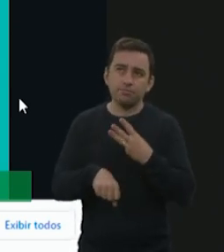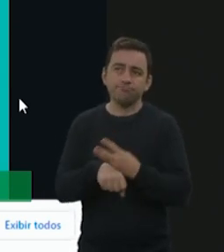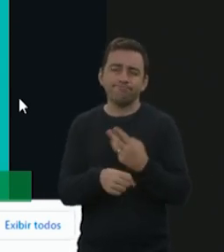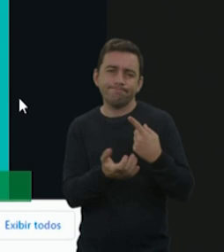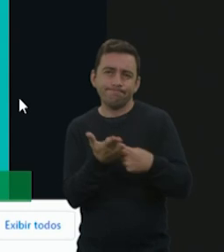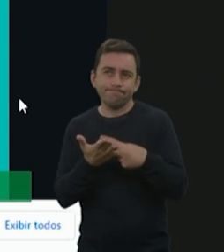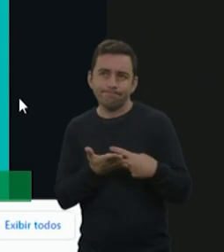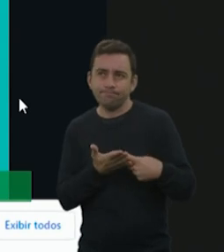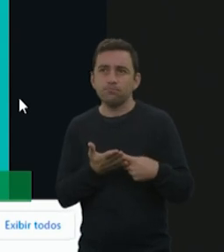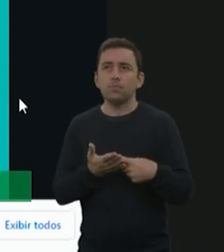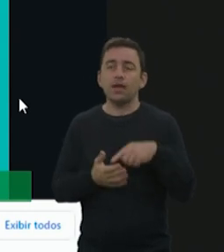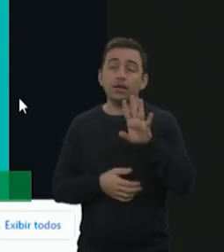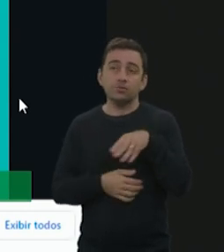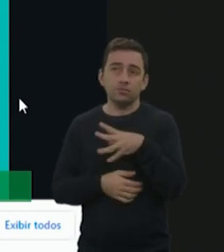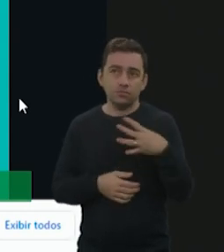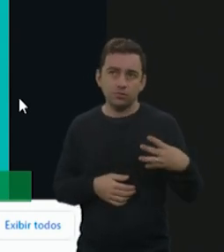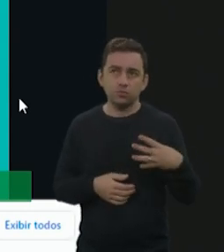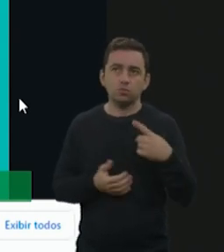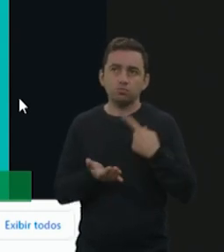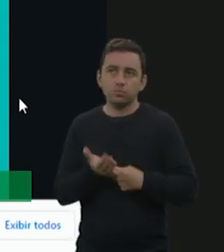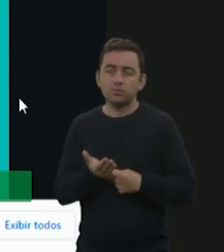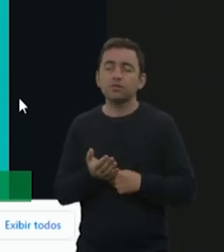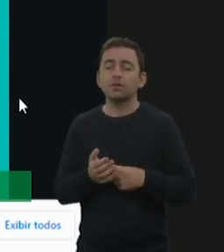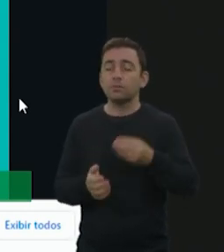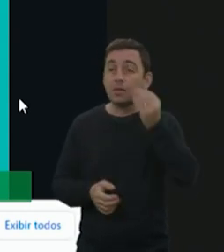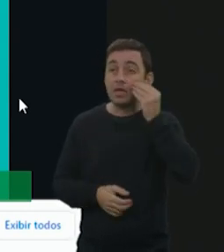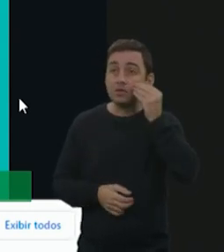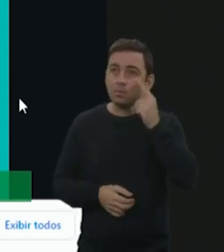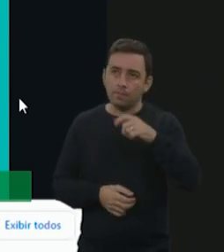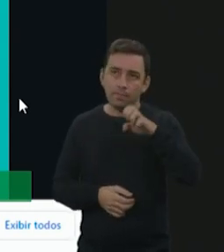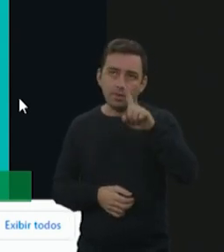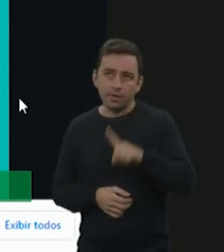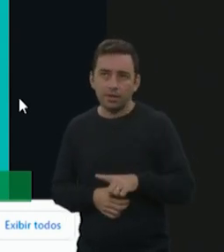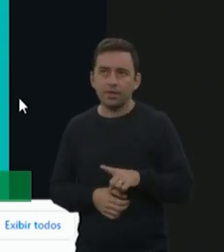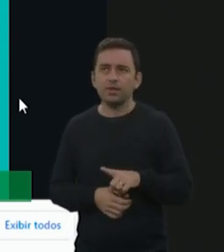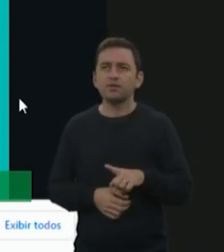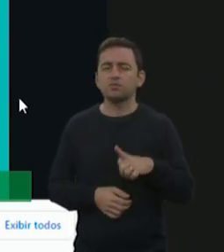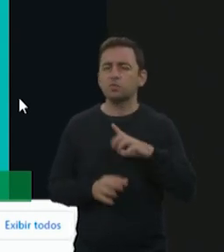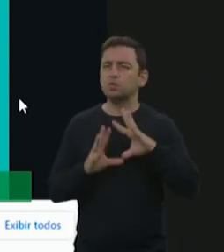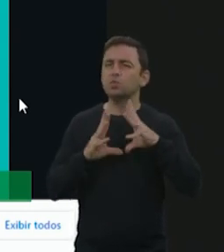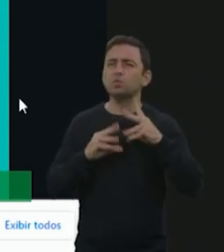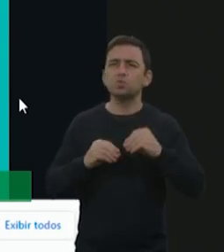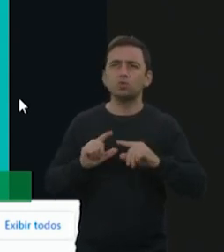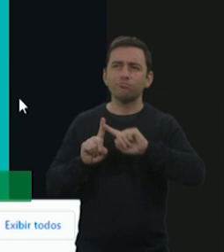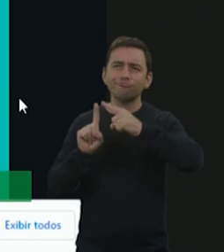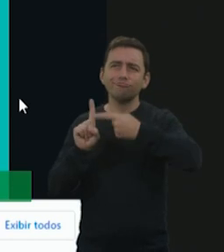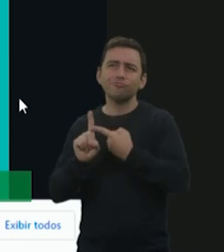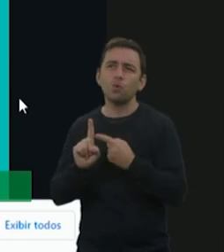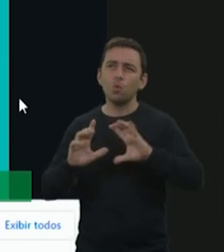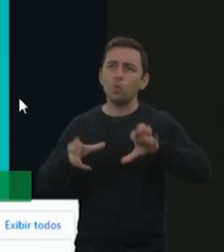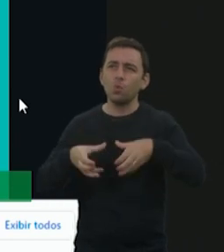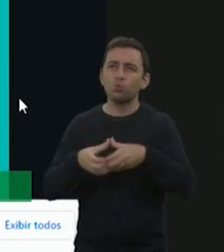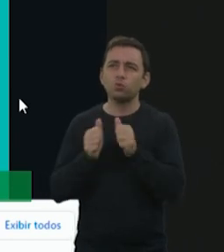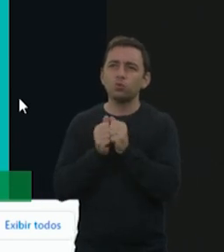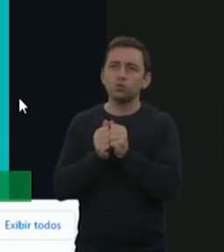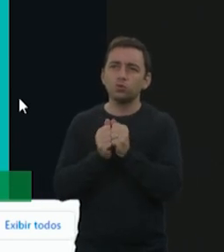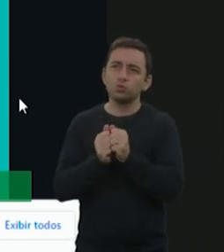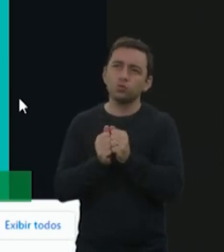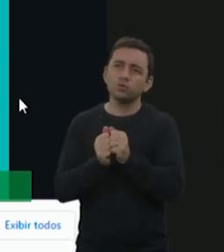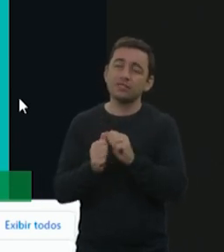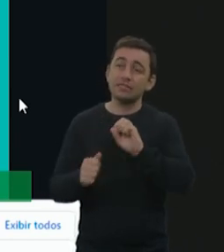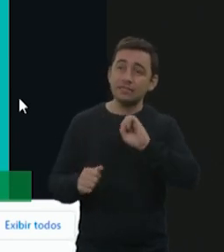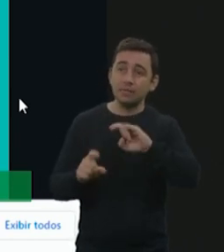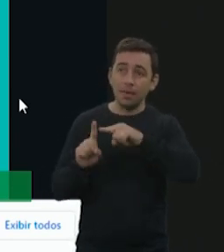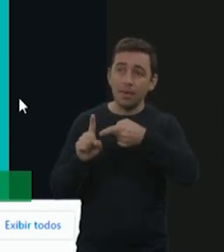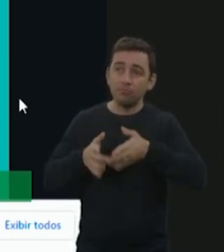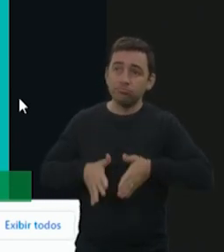de consultas e também do teste do pezinho. Então, todas as gestantes ficam ali no mesmo grupo. E aí o combinado é que quando o bebezinho